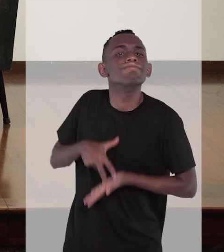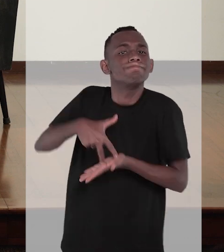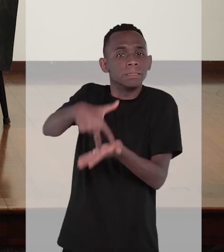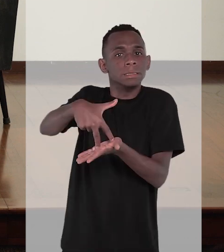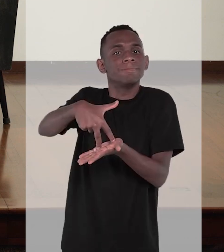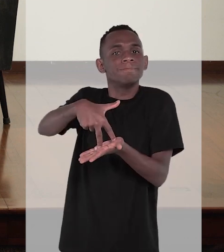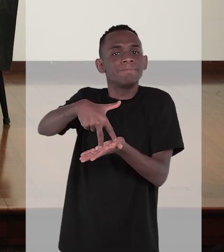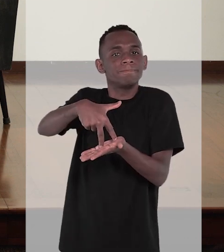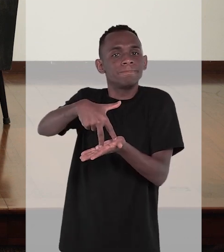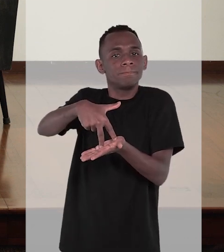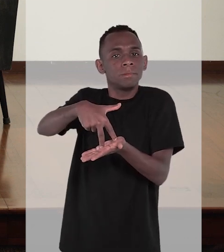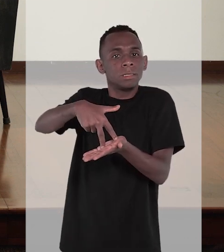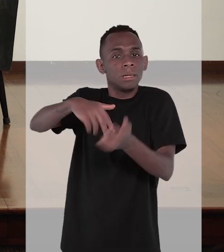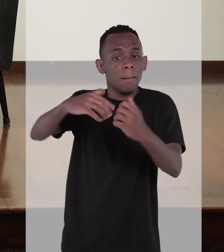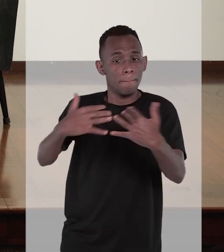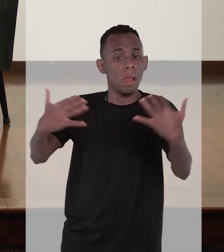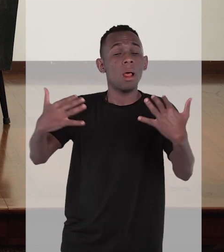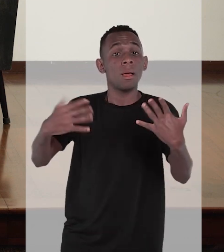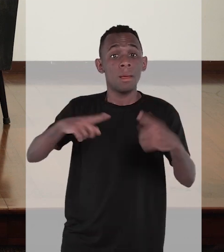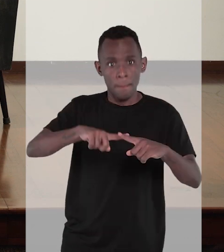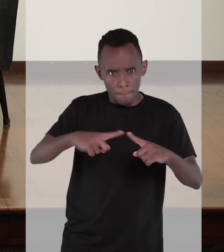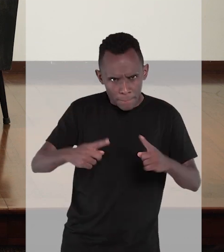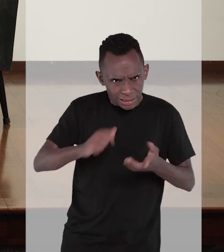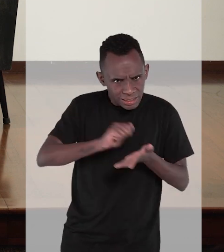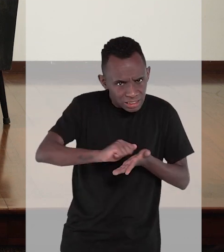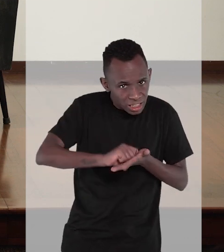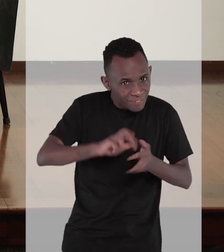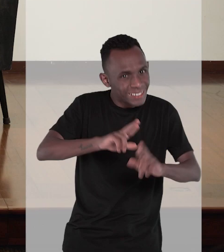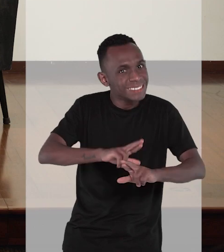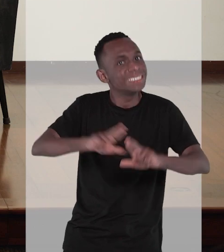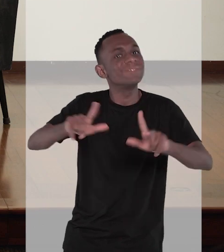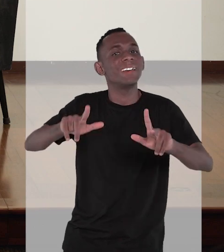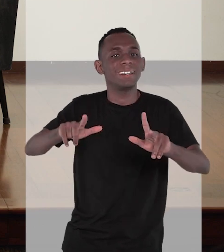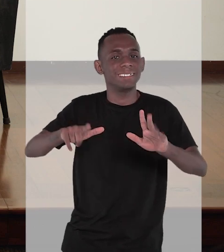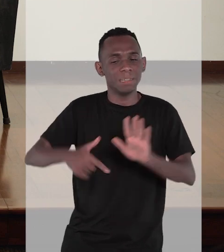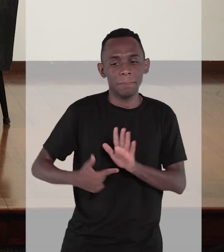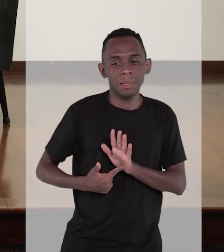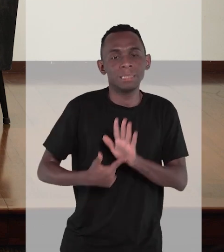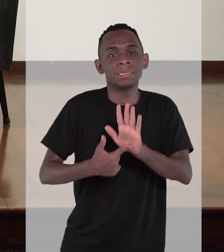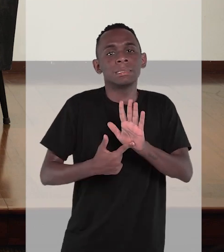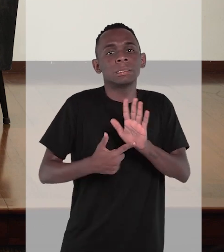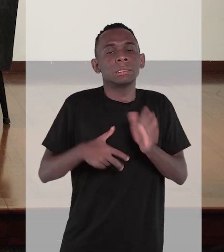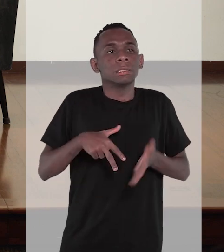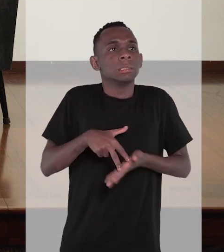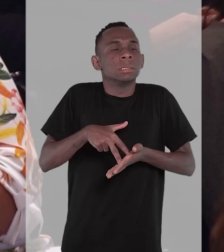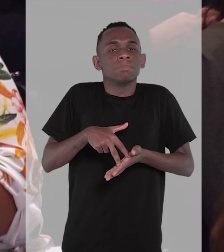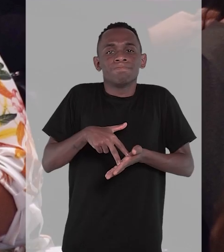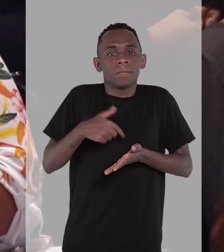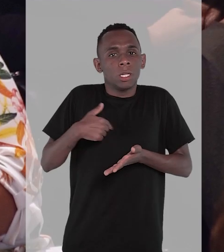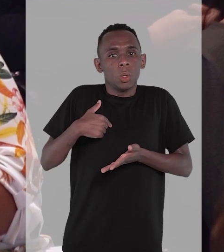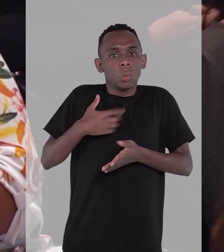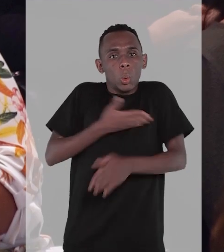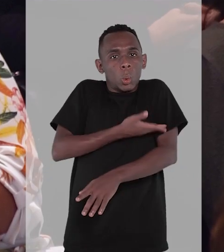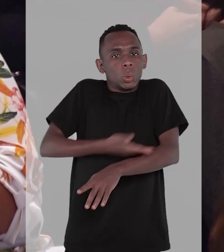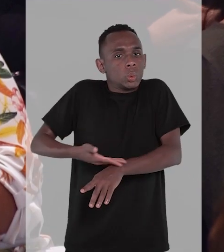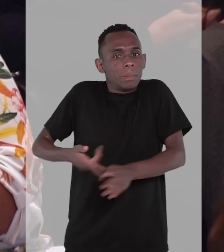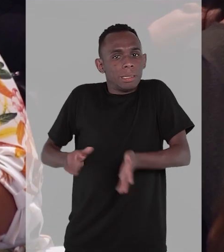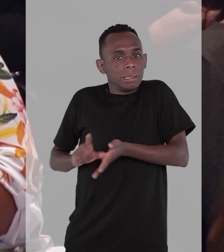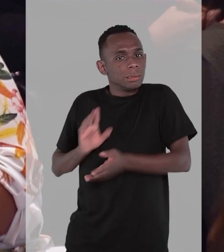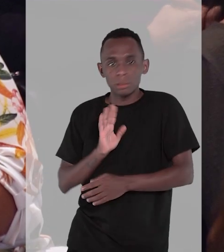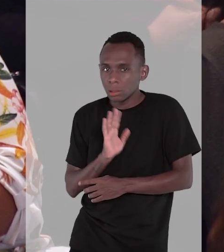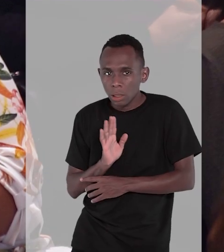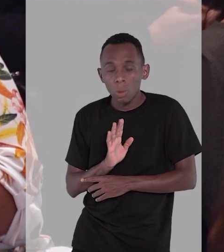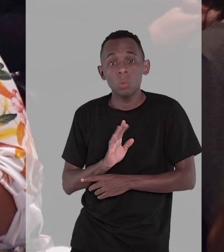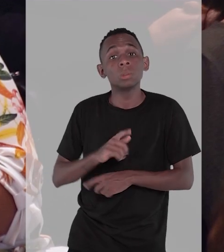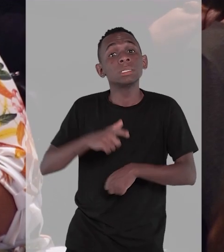que se expor, mas escrever é diferente. Te expõe de outra maneira, que eu não estava acostumada. E nessa época